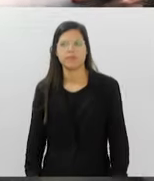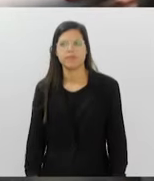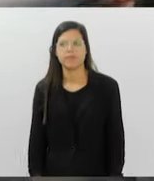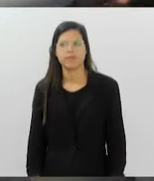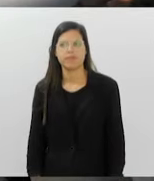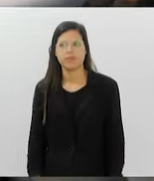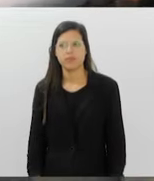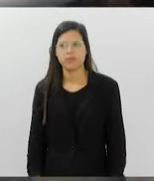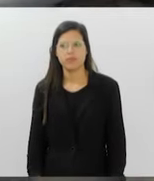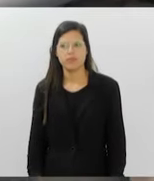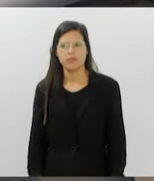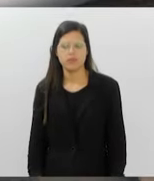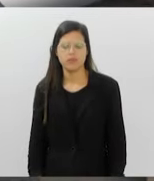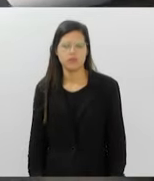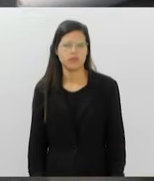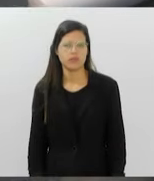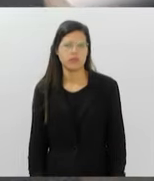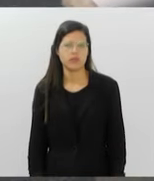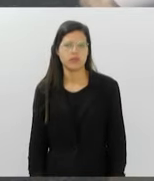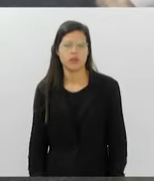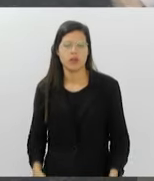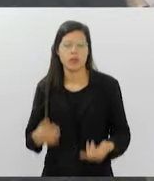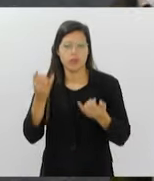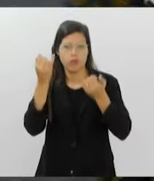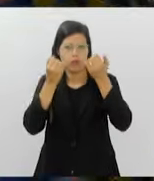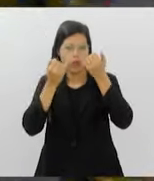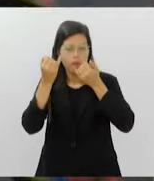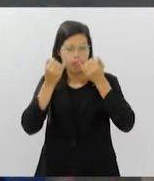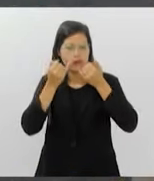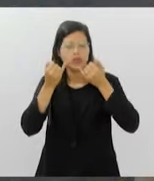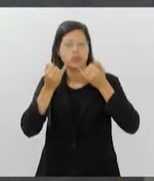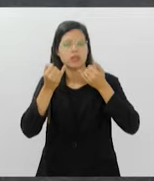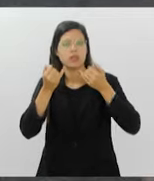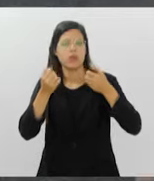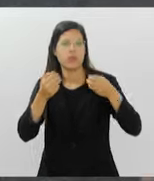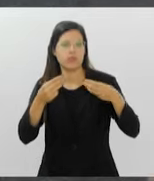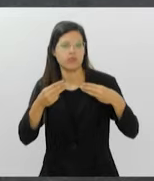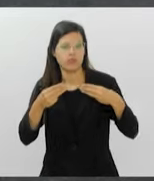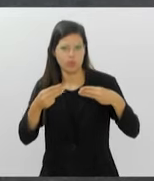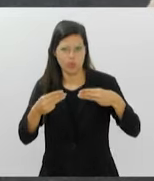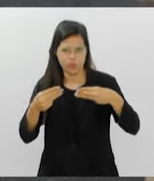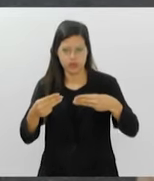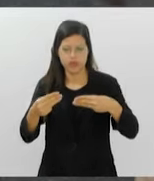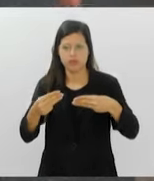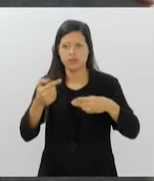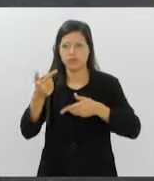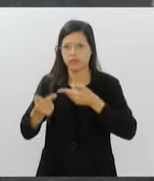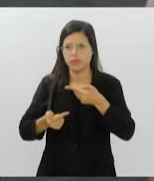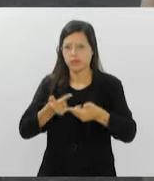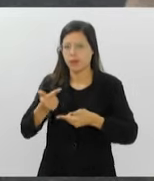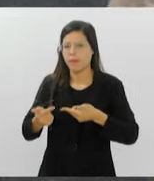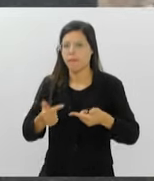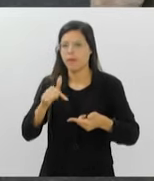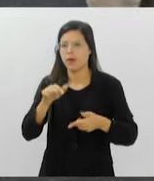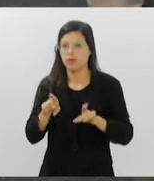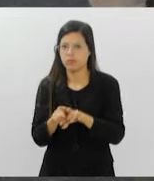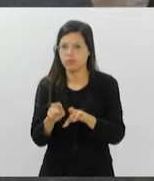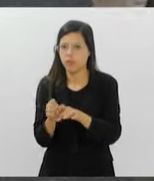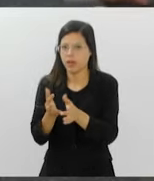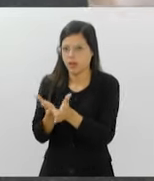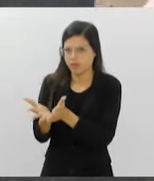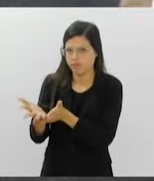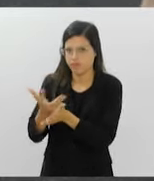com as informações do Ministério do Trabalho e Emprego e em consonância com dados divulgados